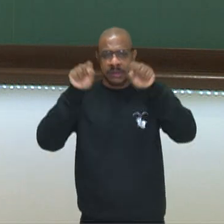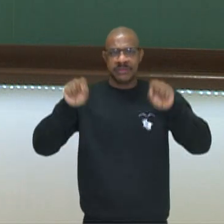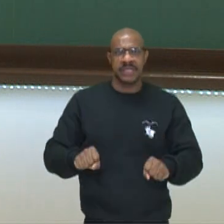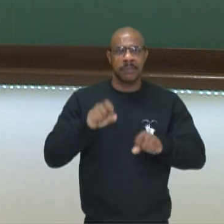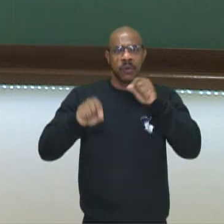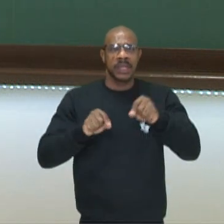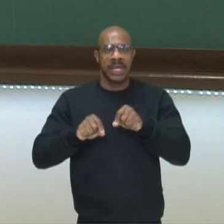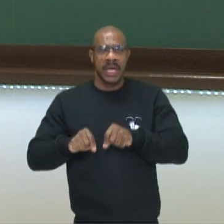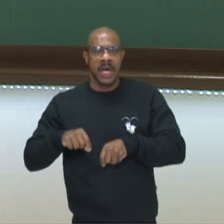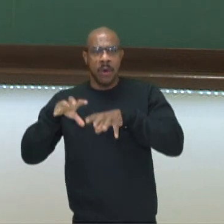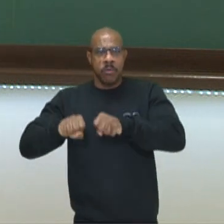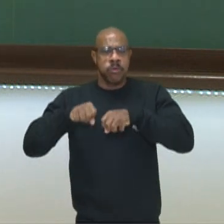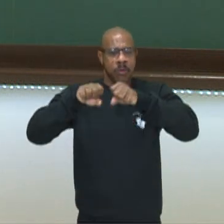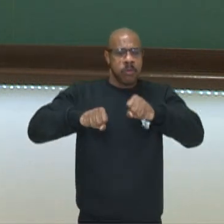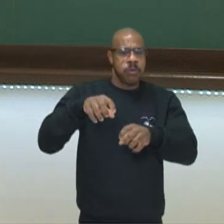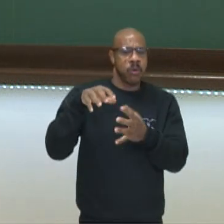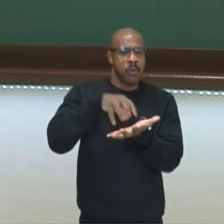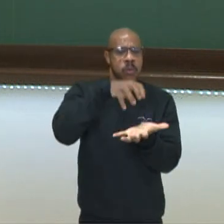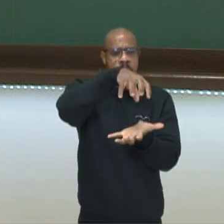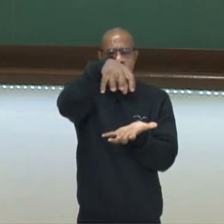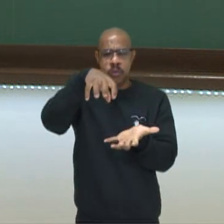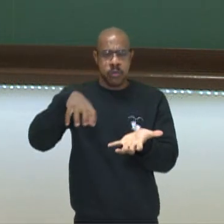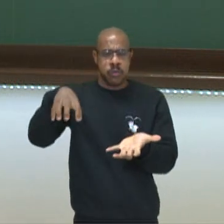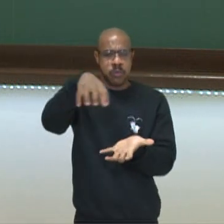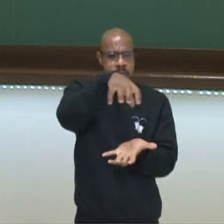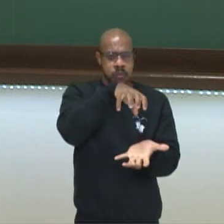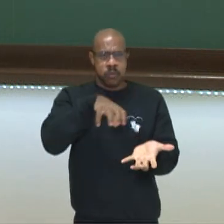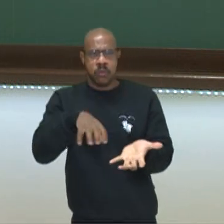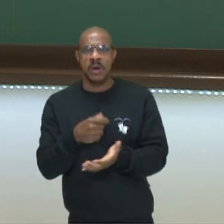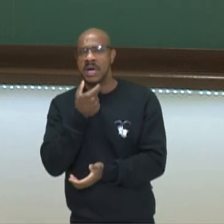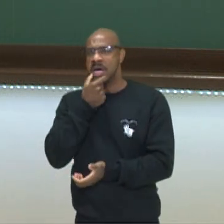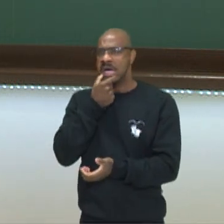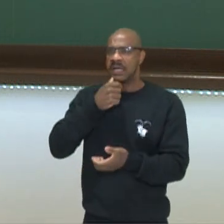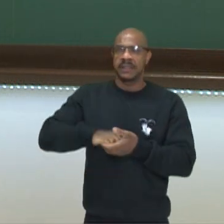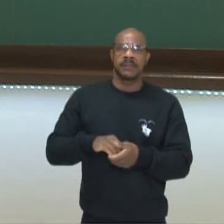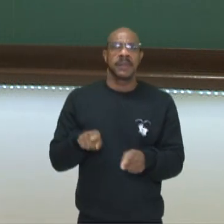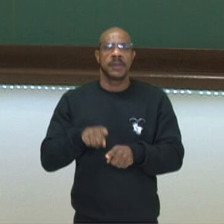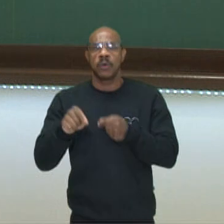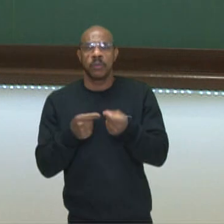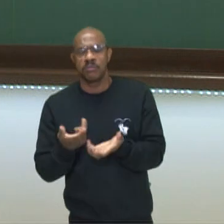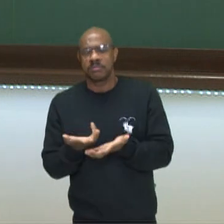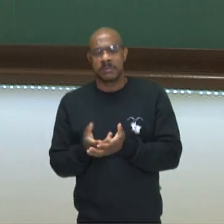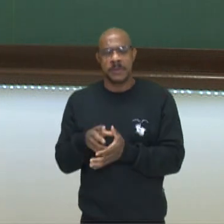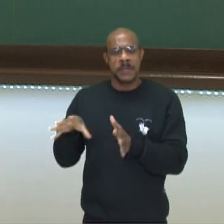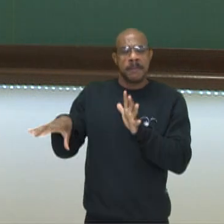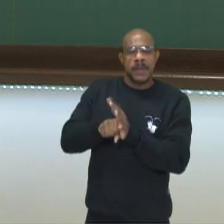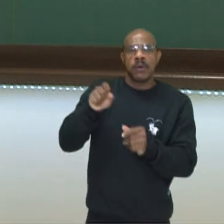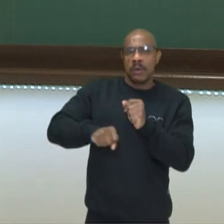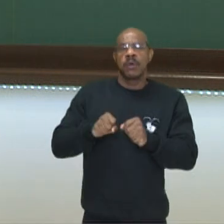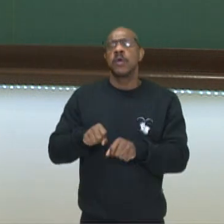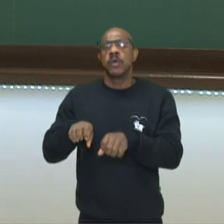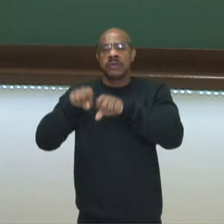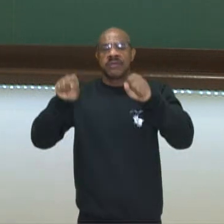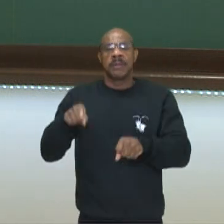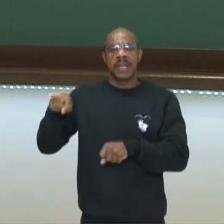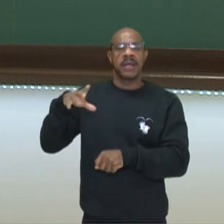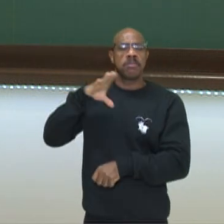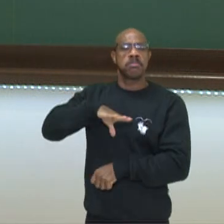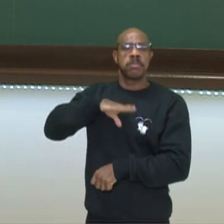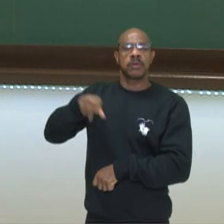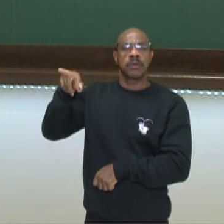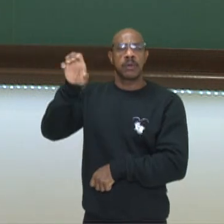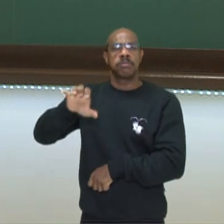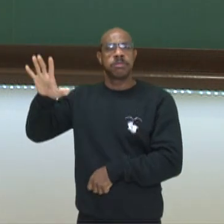Principalmente aí estabelecendo diferenças com o sistema de Portugal, com o sistema da Espanha, Então aqui, em